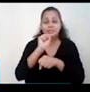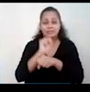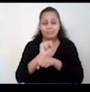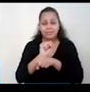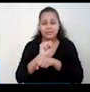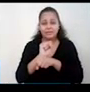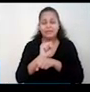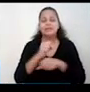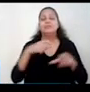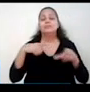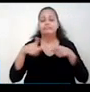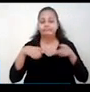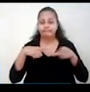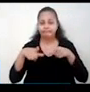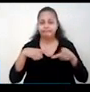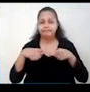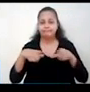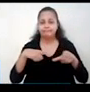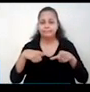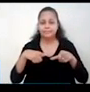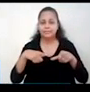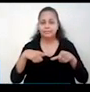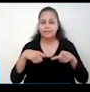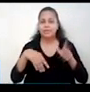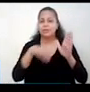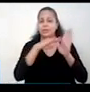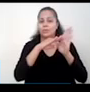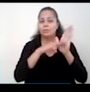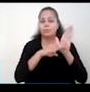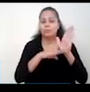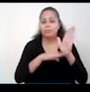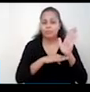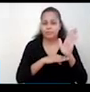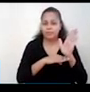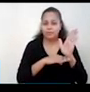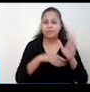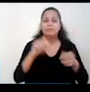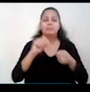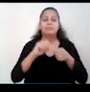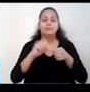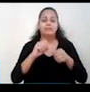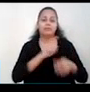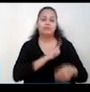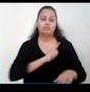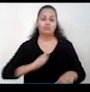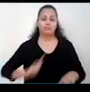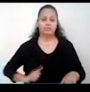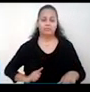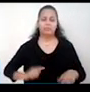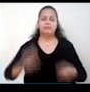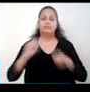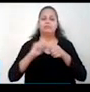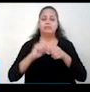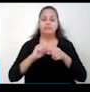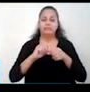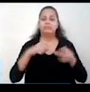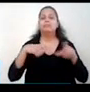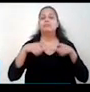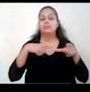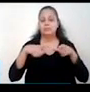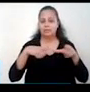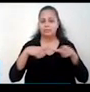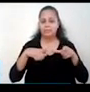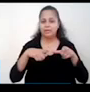programa governamental aí de estímulo aí à criação de empregos, né, e as pessoas comparecem a esses lugares para